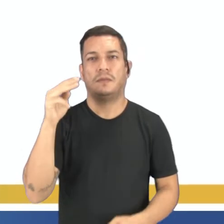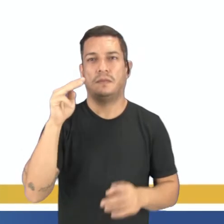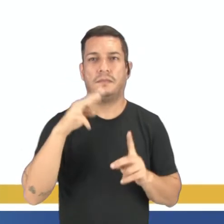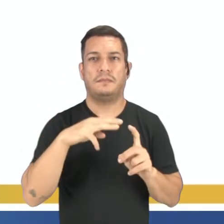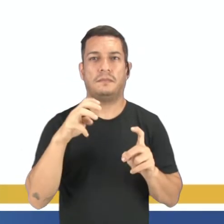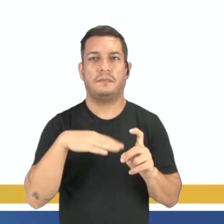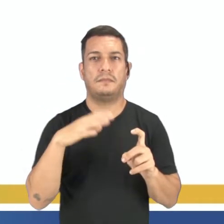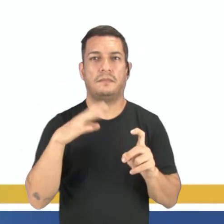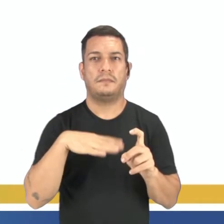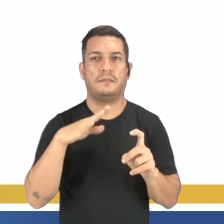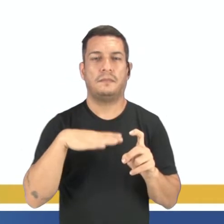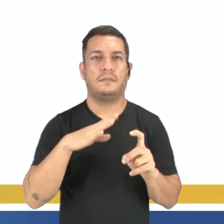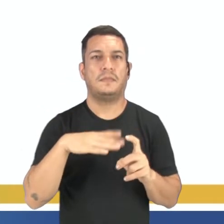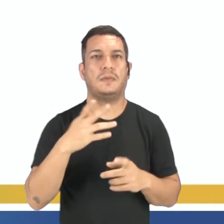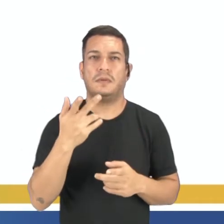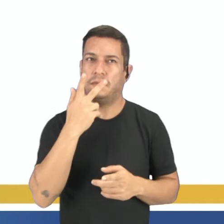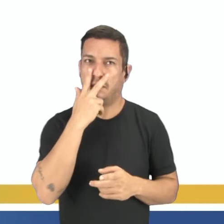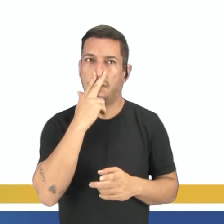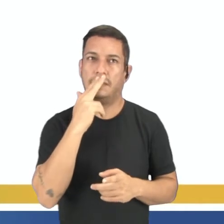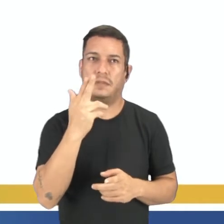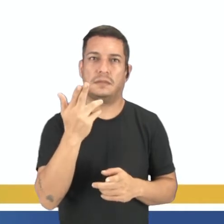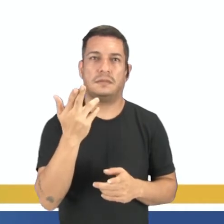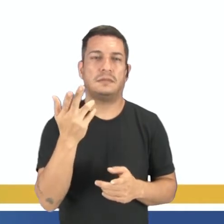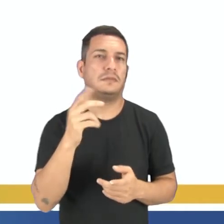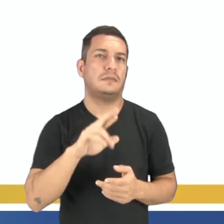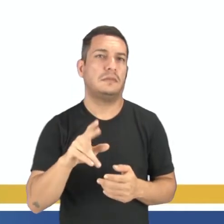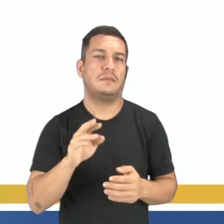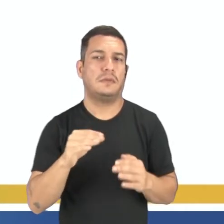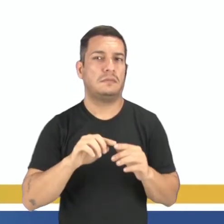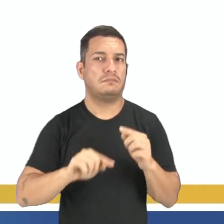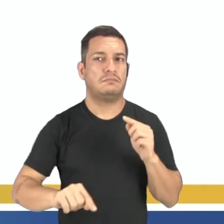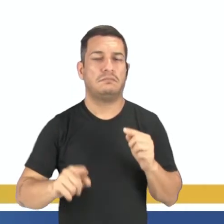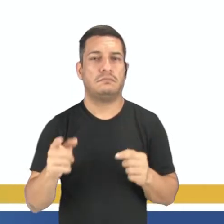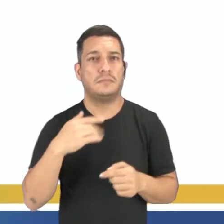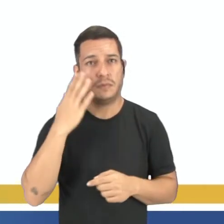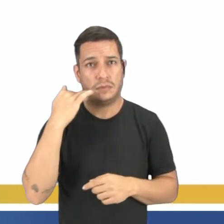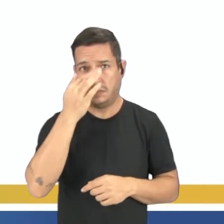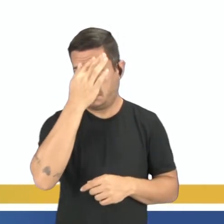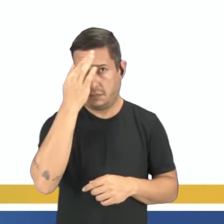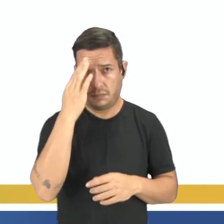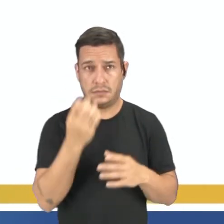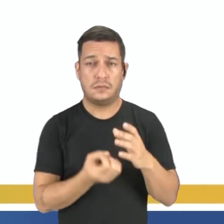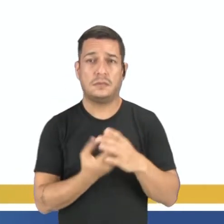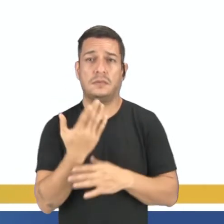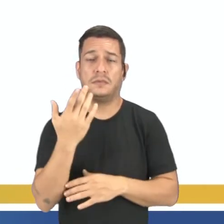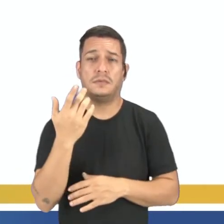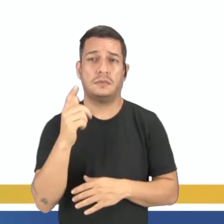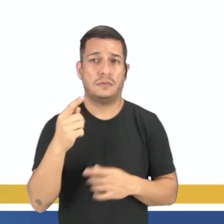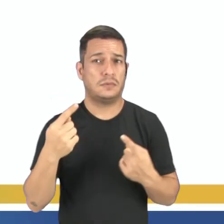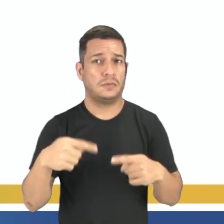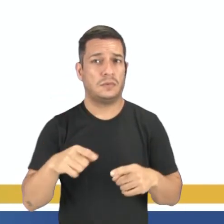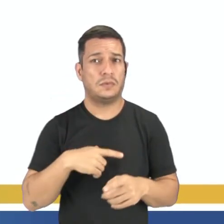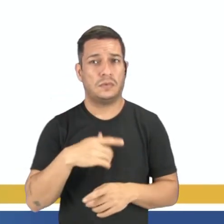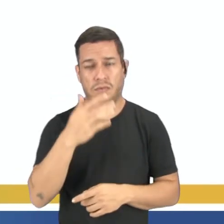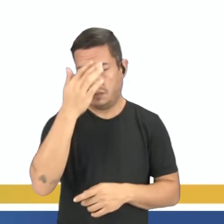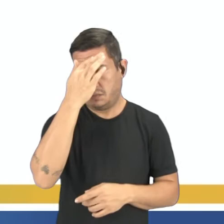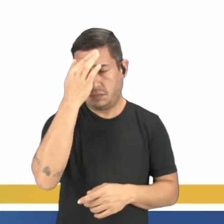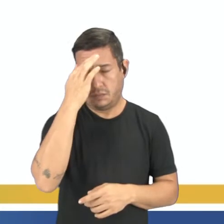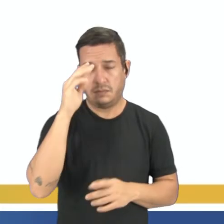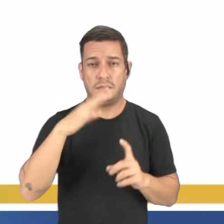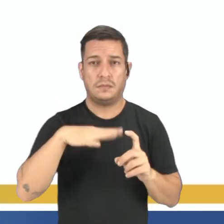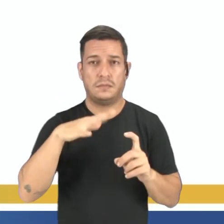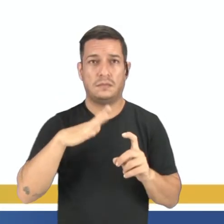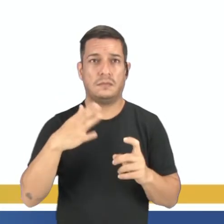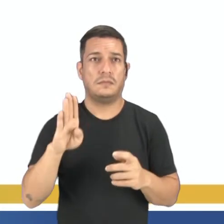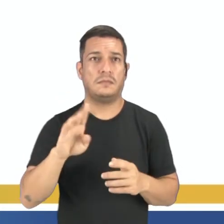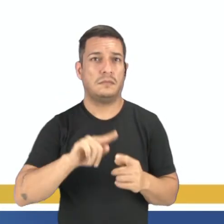mitológica, gente, só se fosse analfabeto em filosofia, que não é. Eu sei que a filosofia nasce em oposição ao pensamento mitológico.